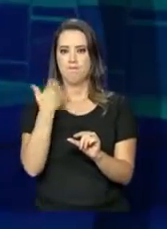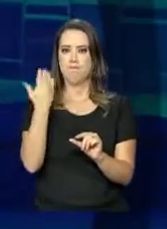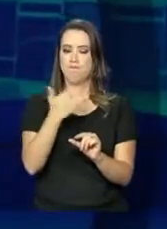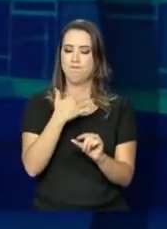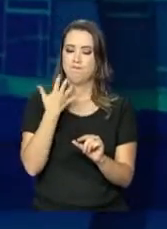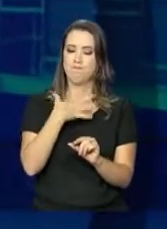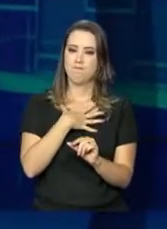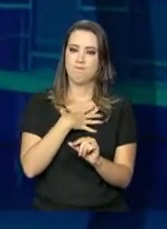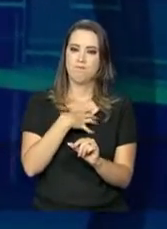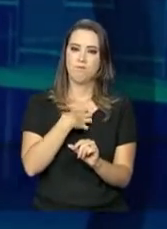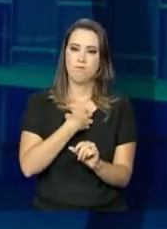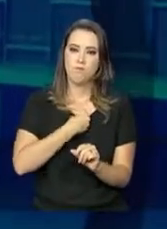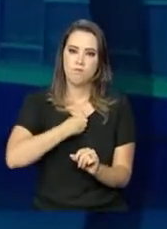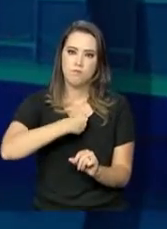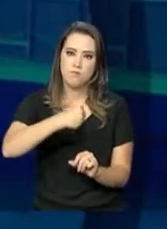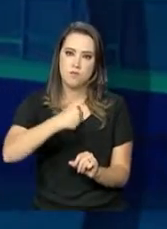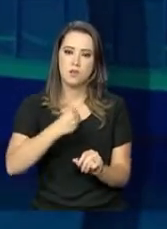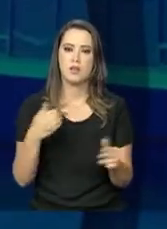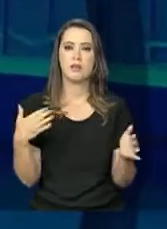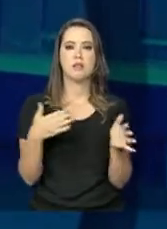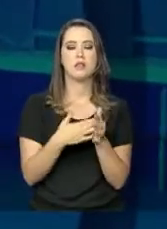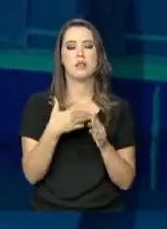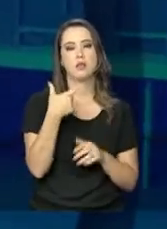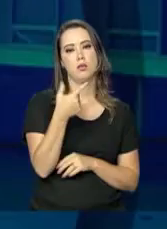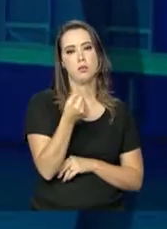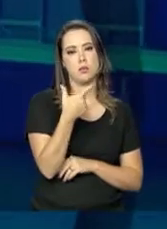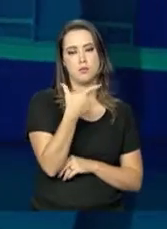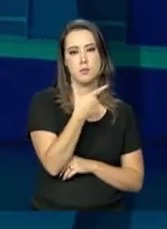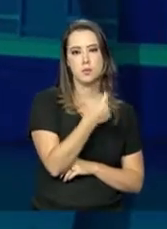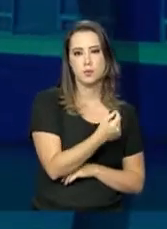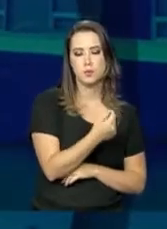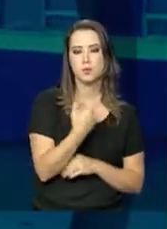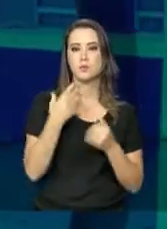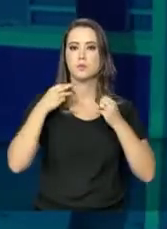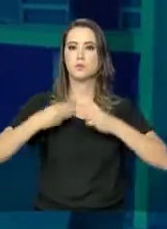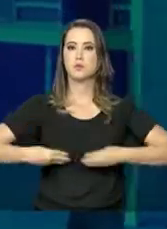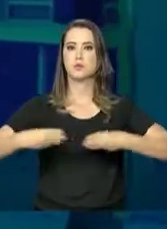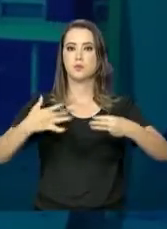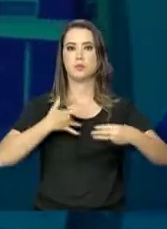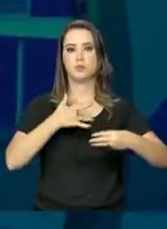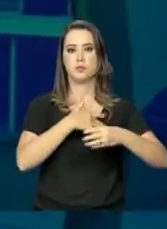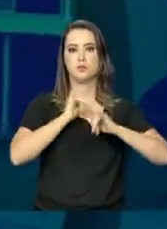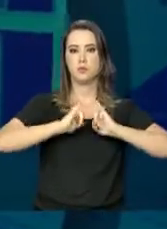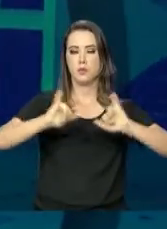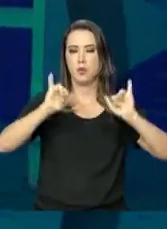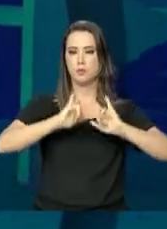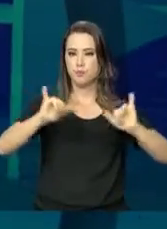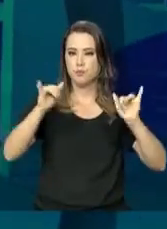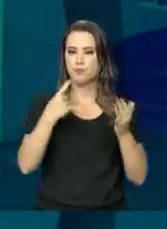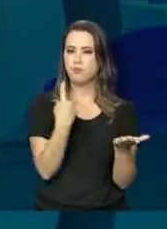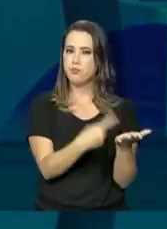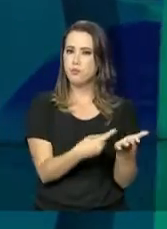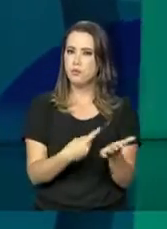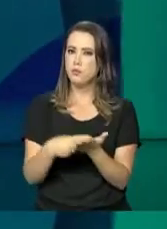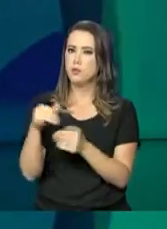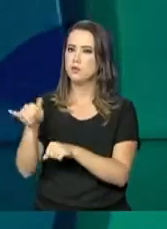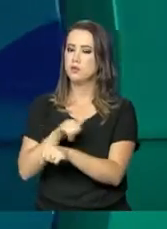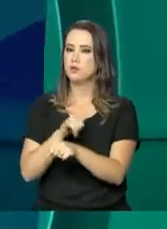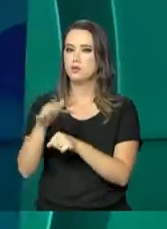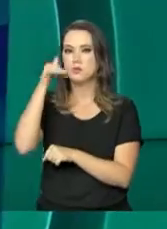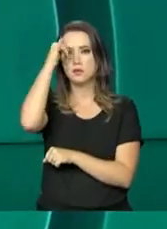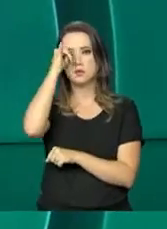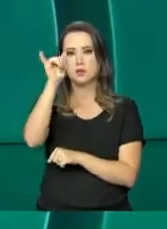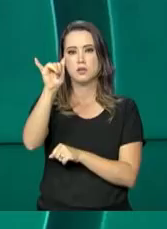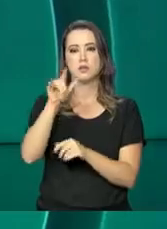óbitos por suicídio até 2020 o ministério da saúde lançou no ano passado uma agenda estratégica de prevenção